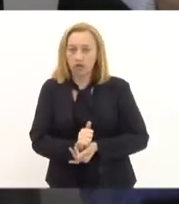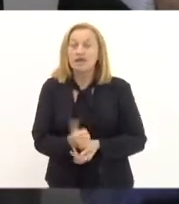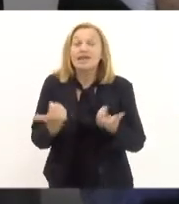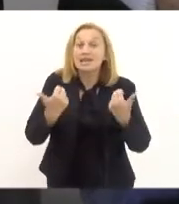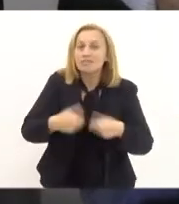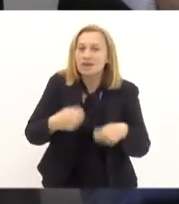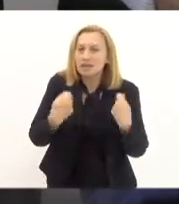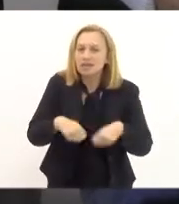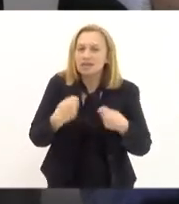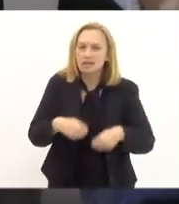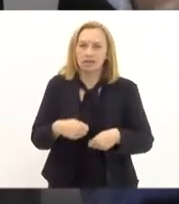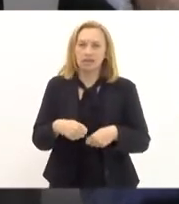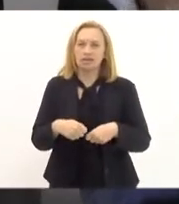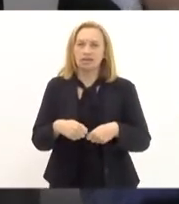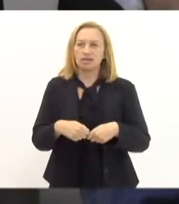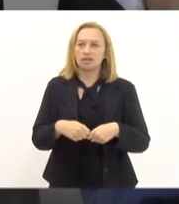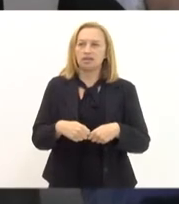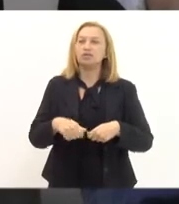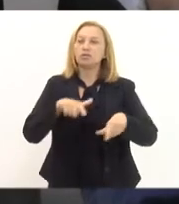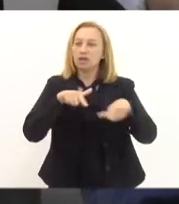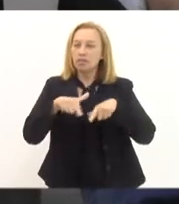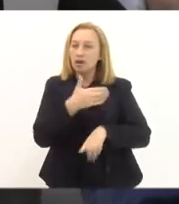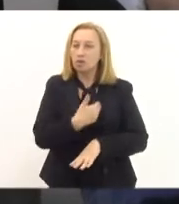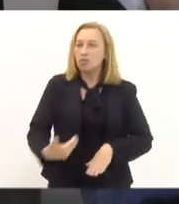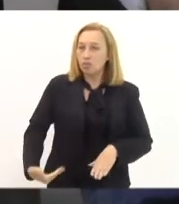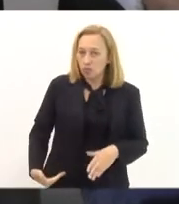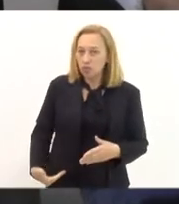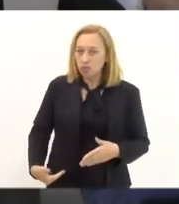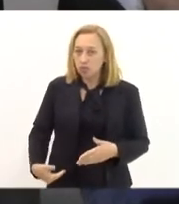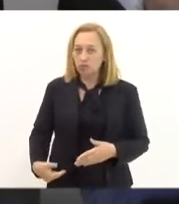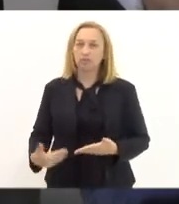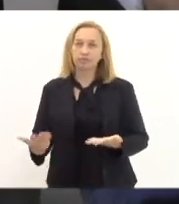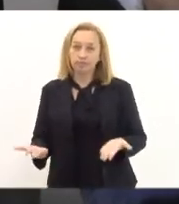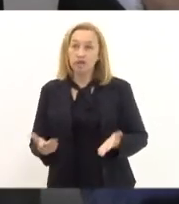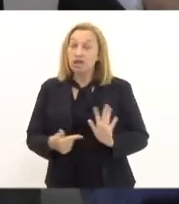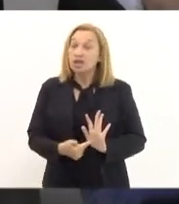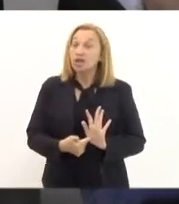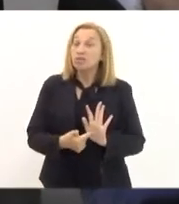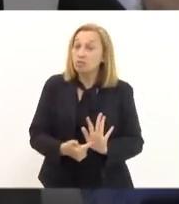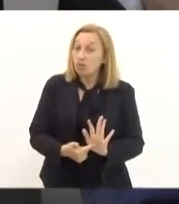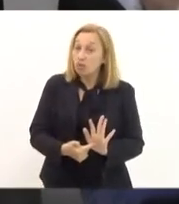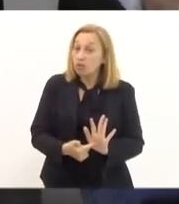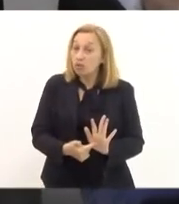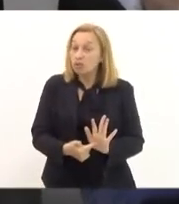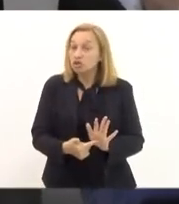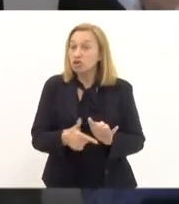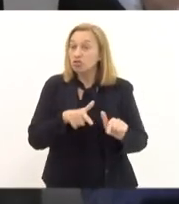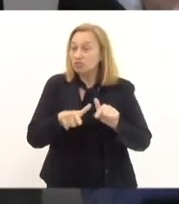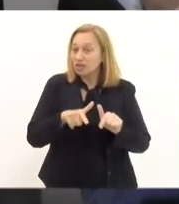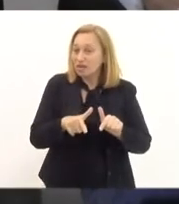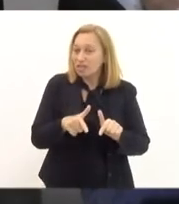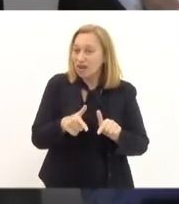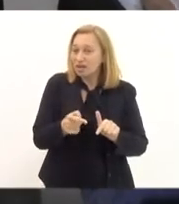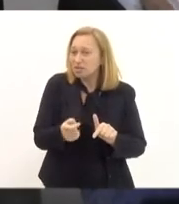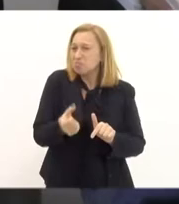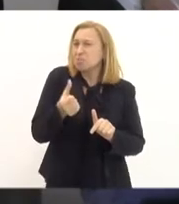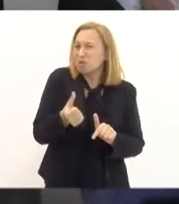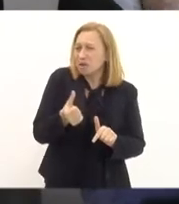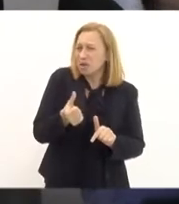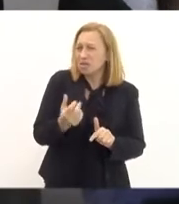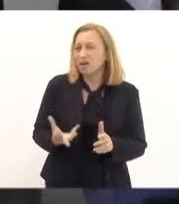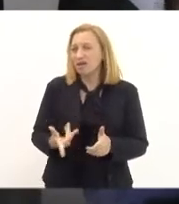precisa dessa prestação de serviço público que é muito se demonstram no serviço público de pouca qualidade